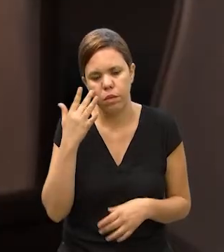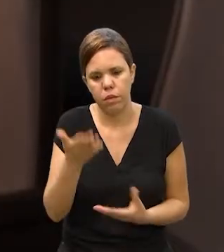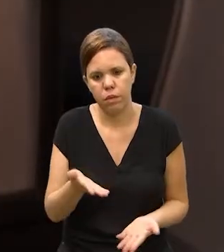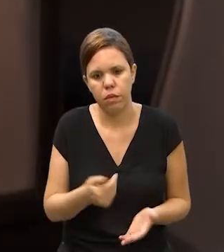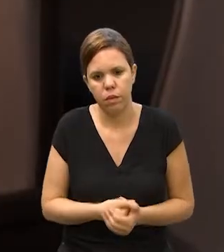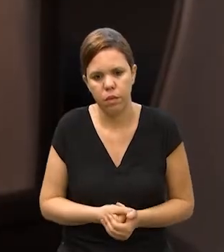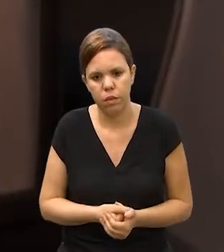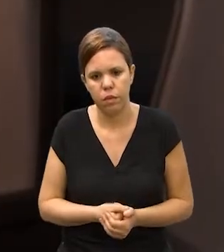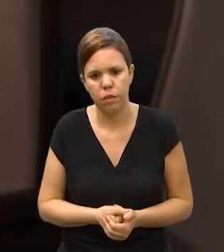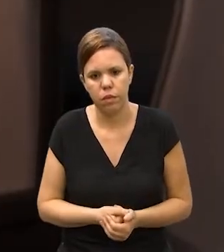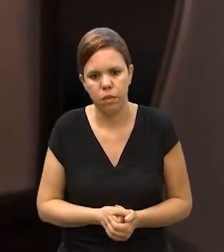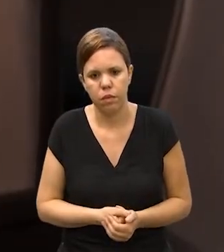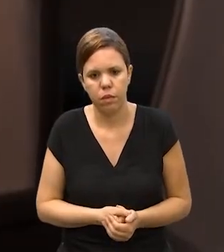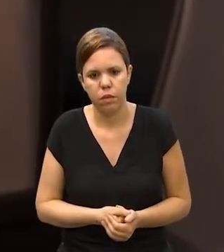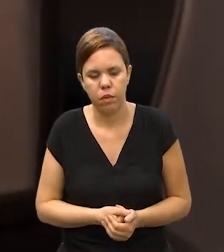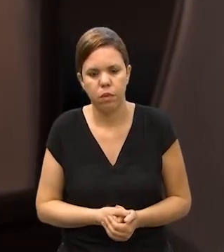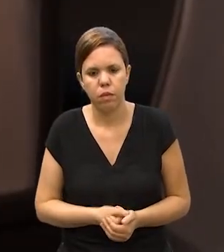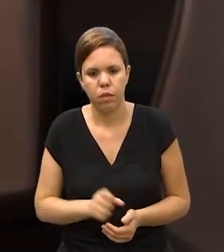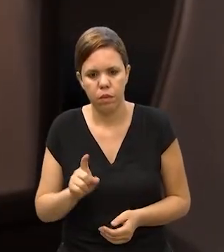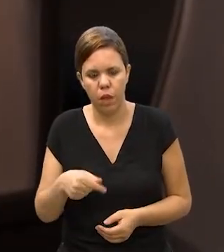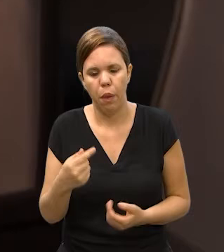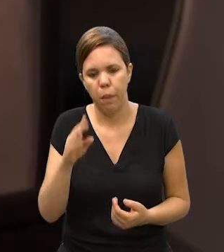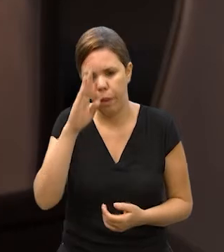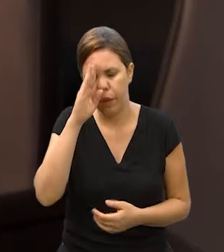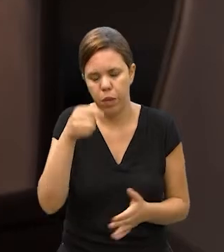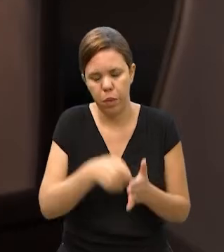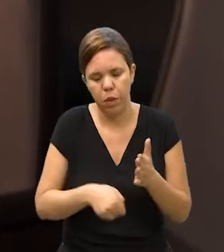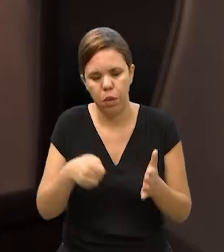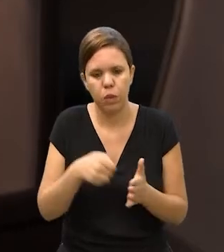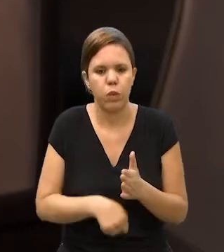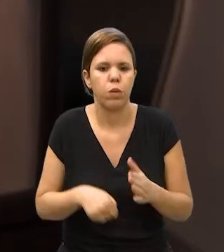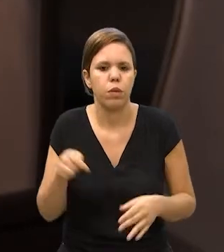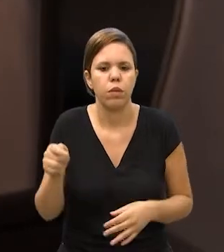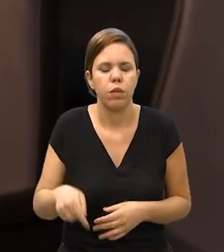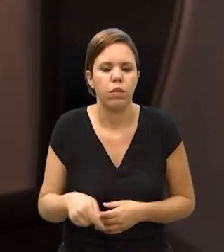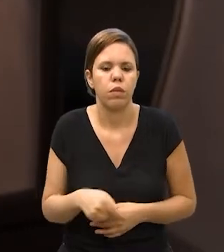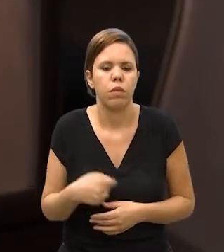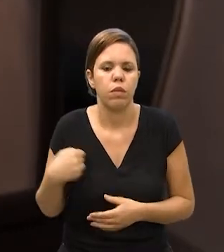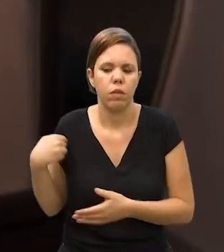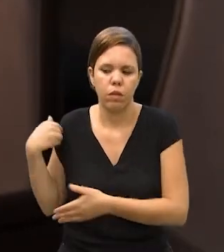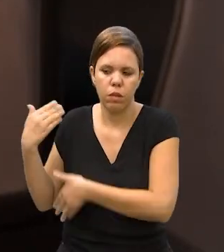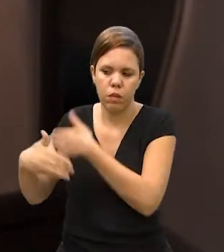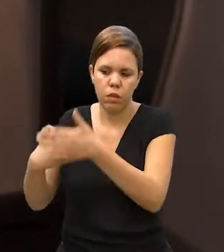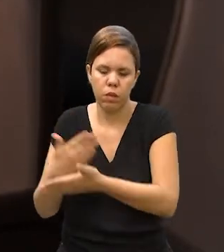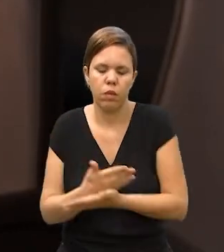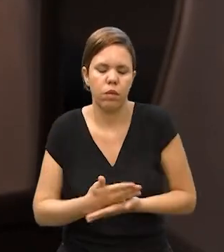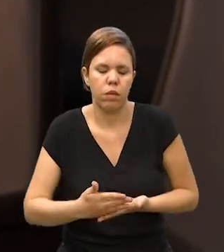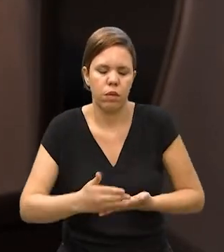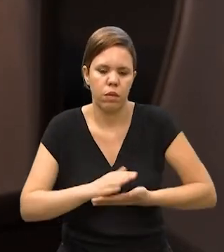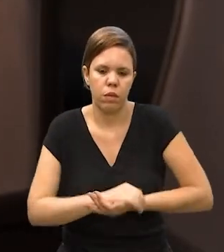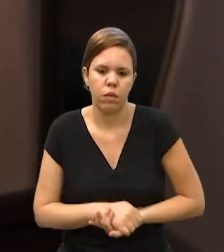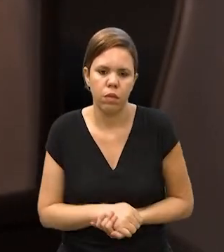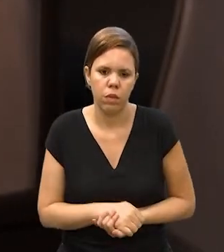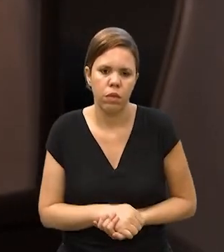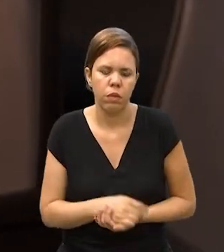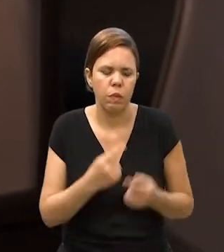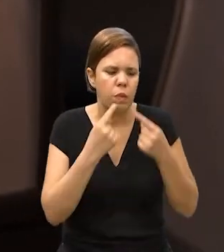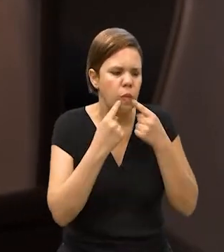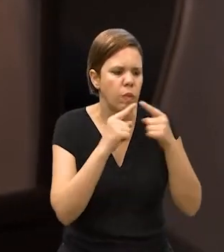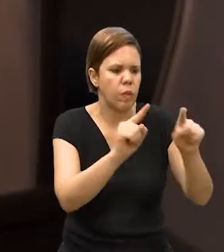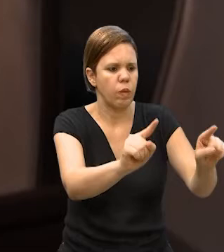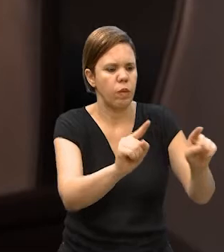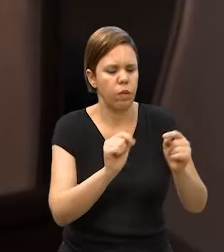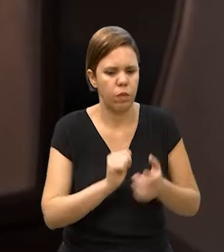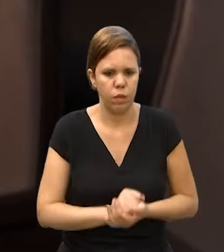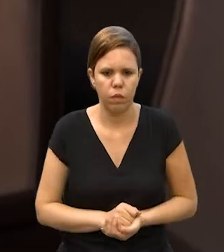Eu acho que essa é a minha principal luta desde o início, né? A gente vem reclamando, a